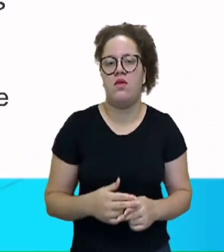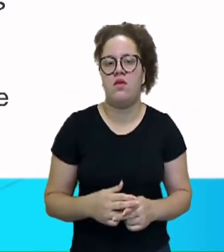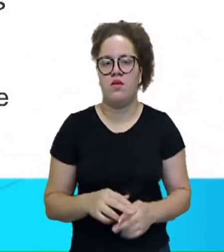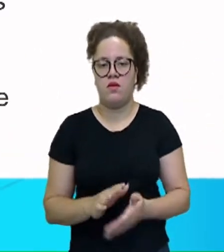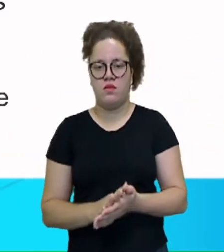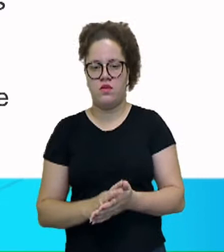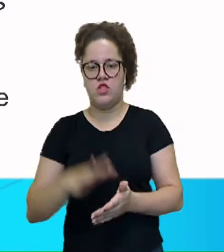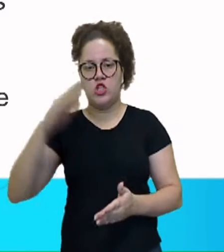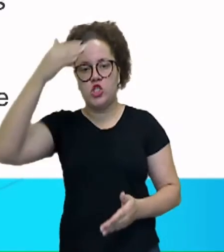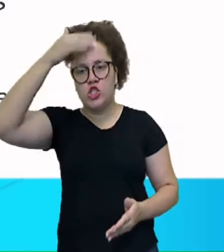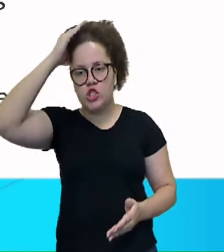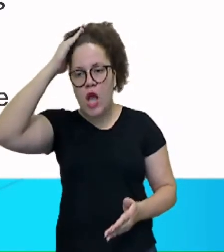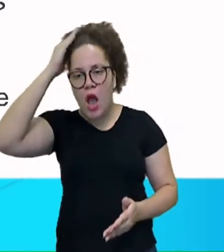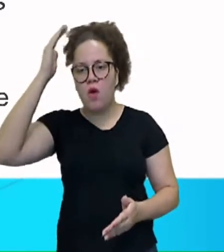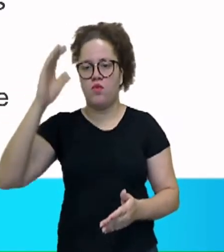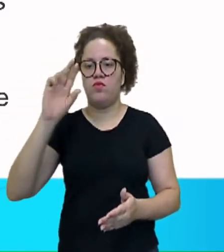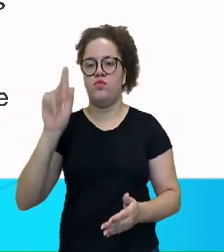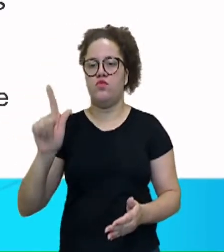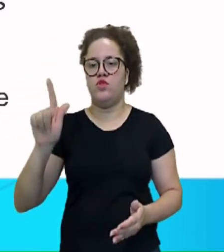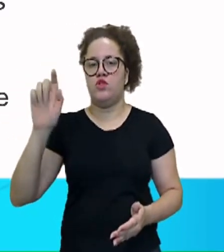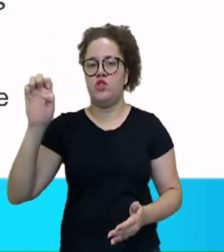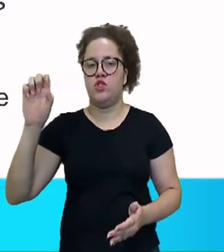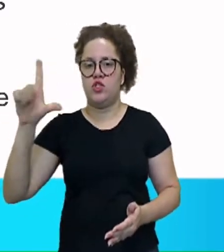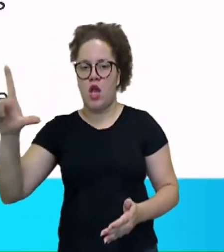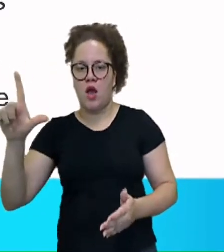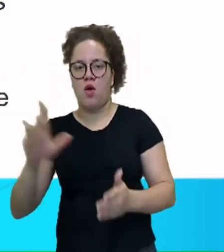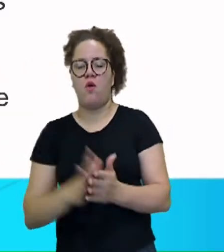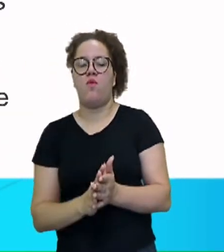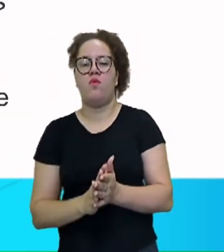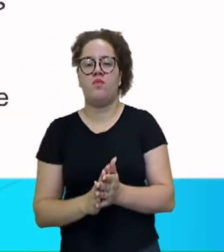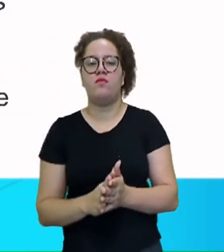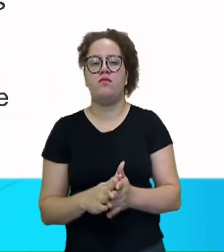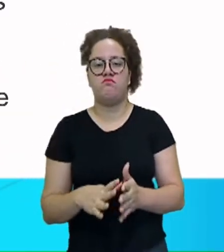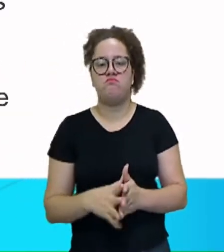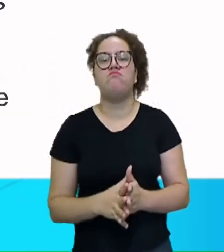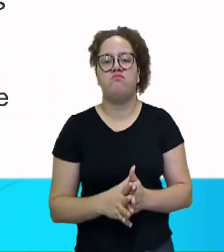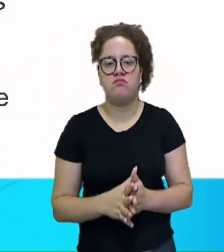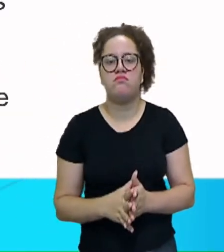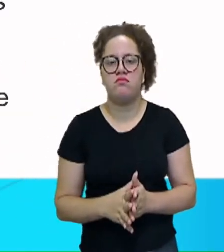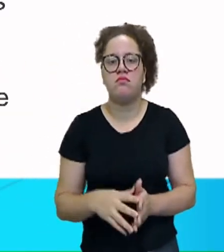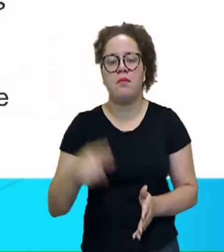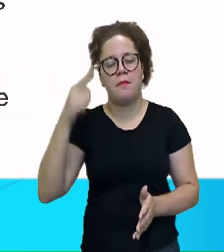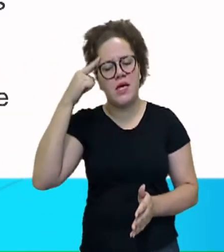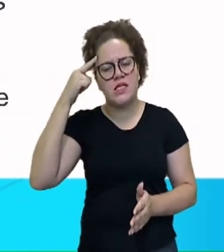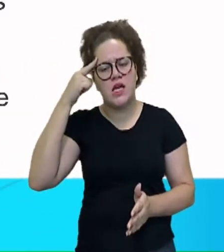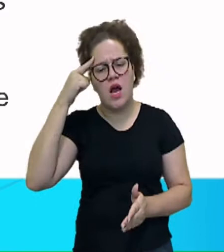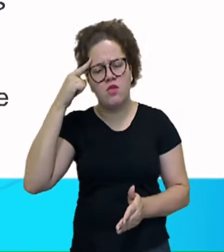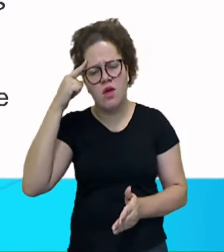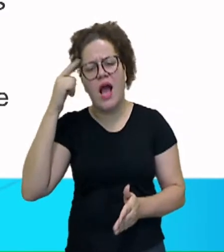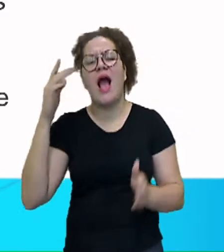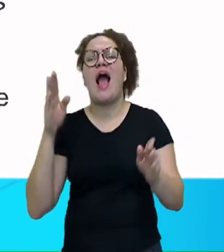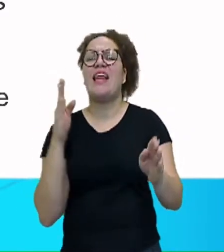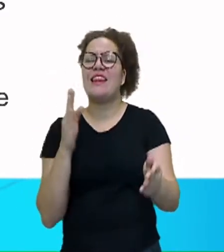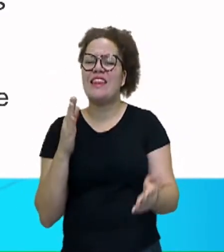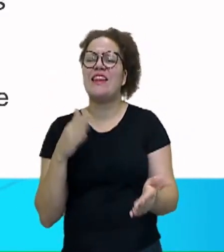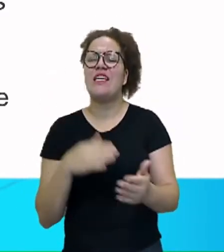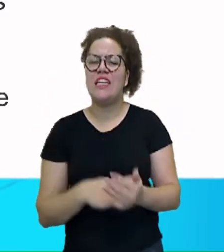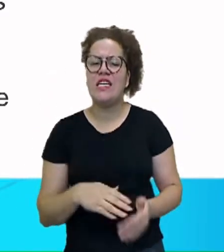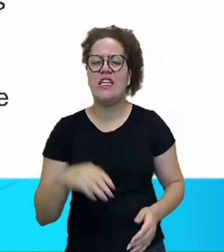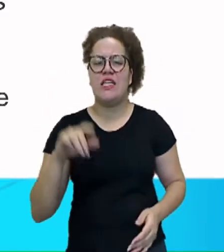para cabelo, e incrível que pareça, que mais você possa estar pensando assim, mas até lixo,